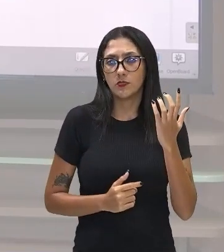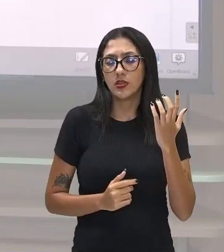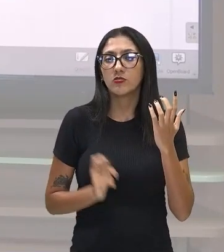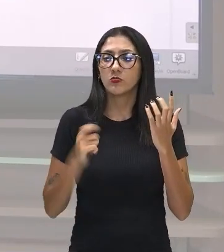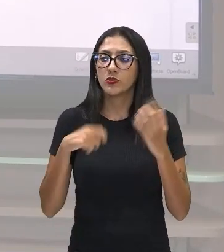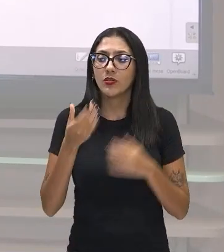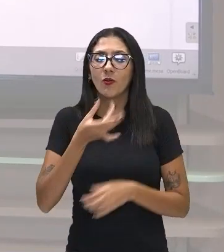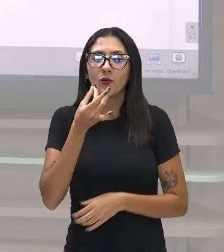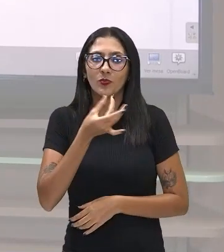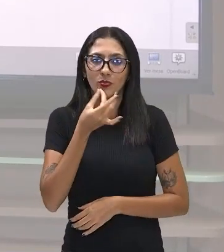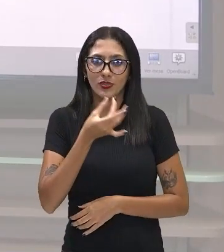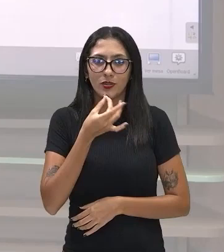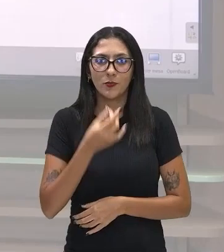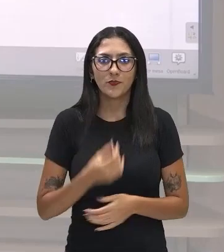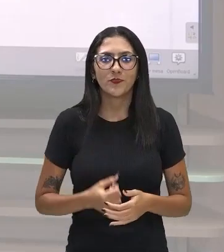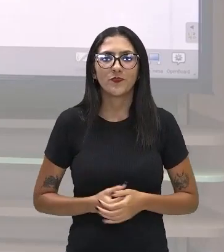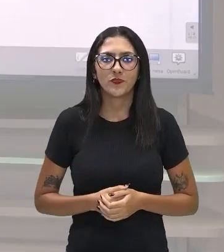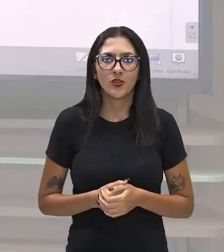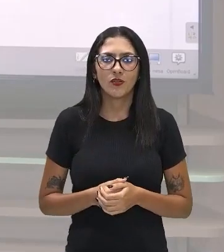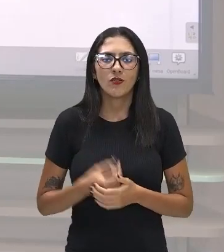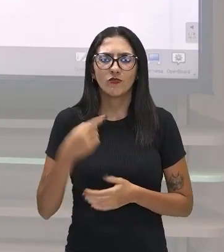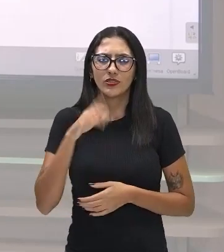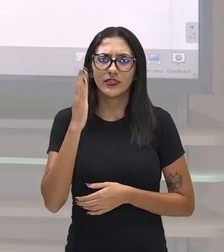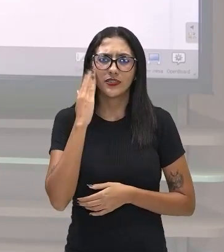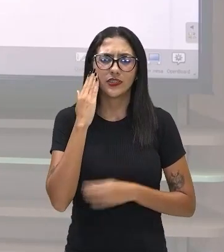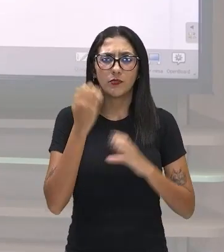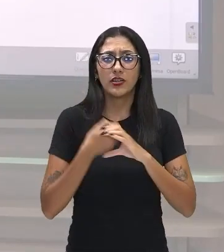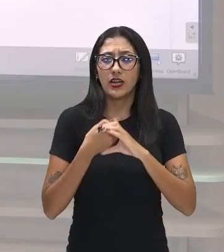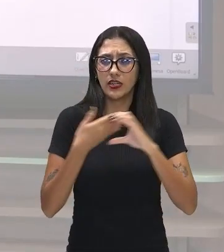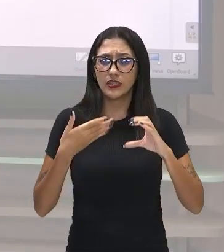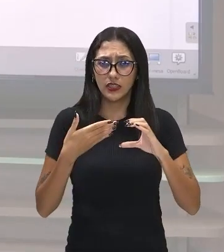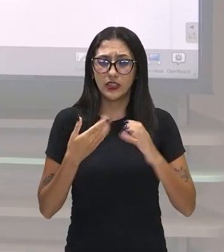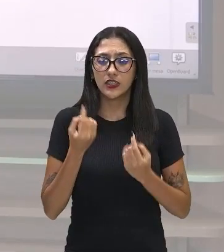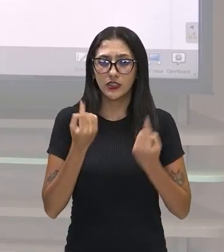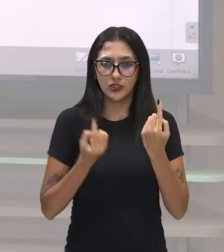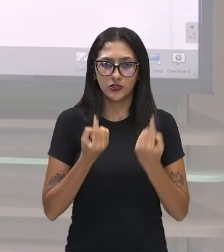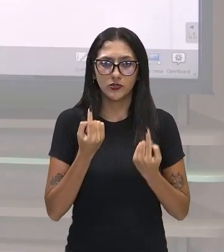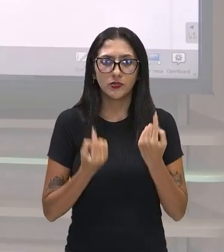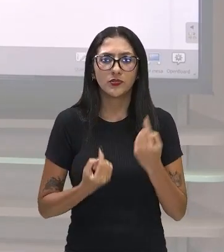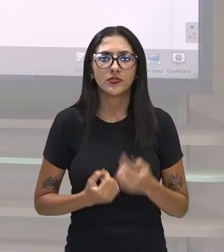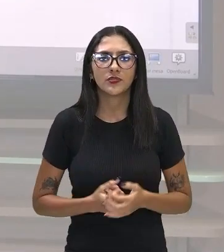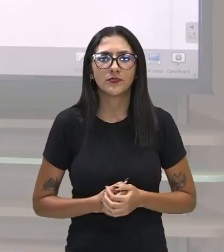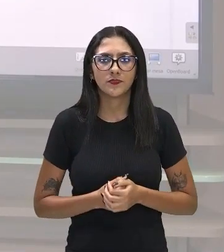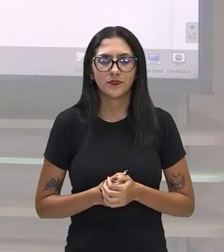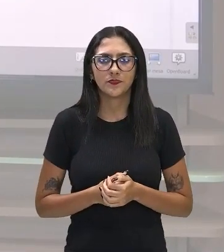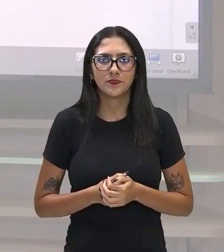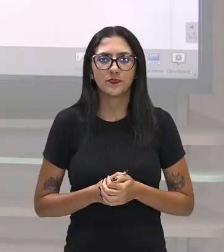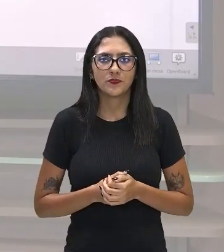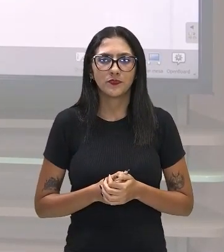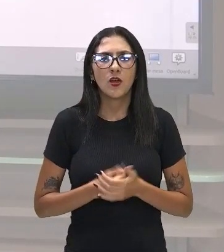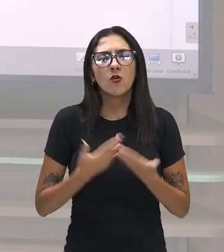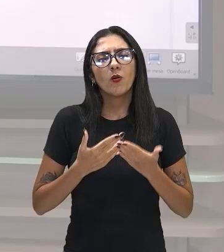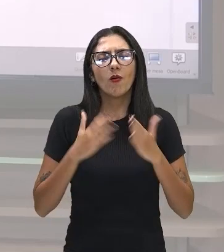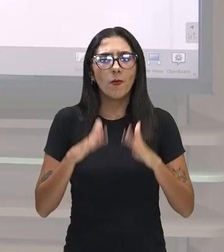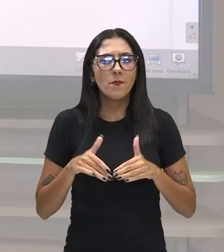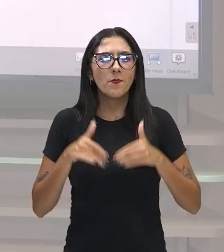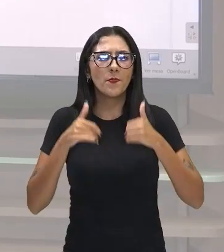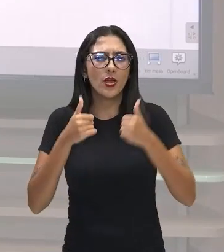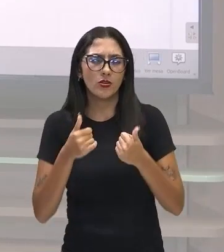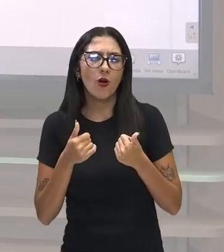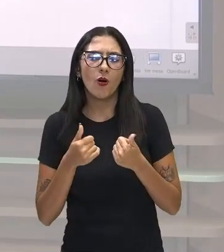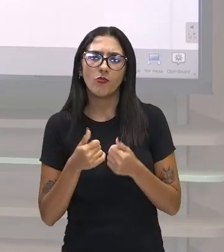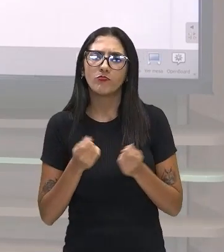e entre opinião. Você sabe distinguir um do outro. Qual é a vantagem, qual é a